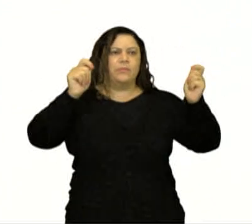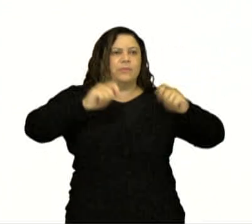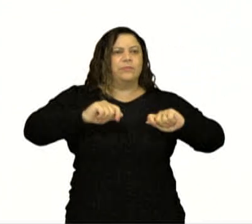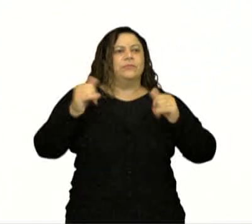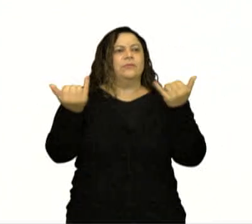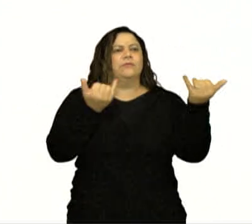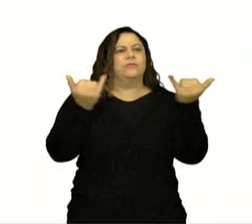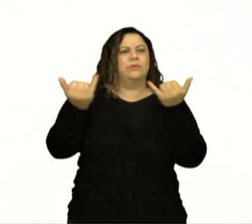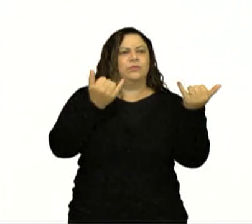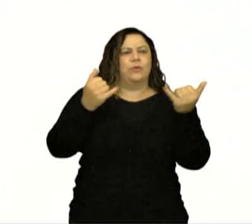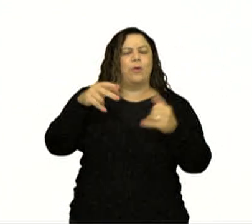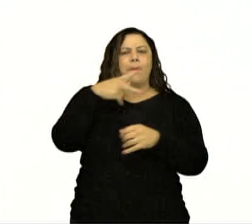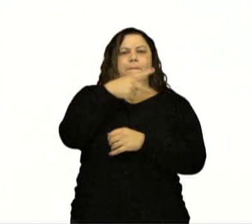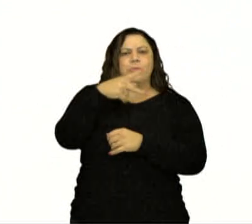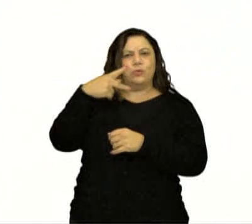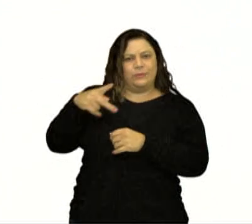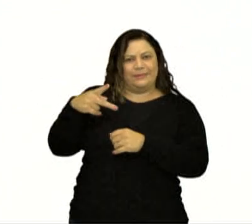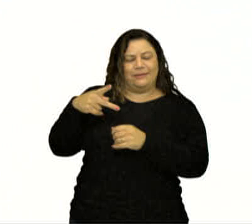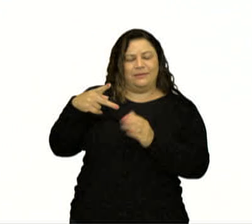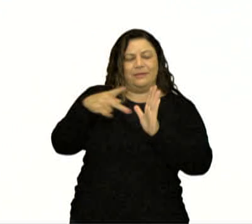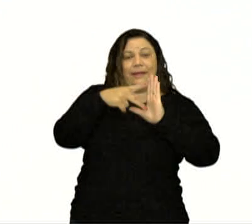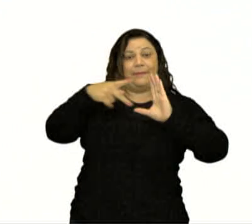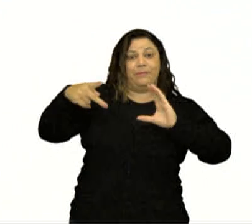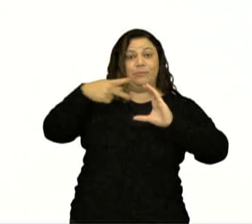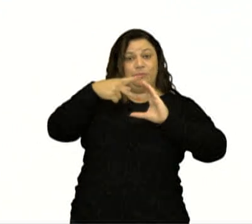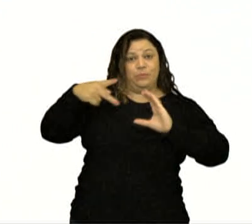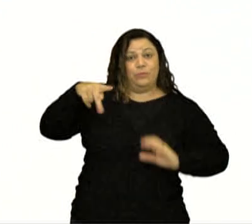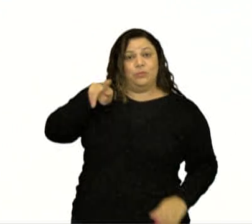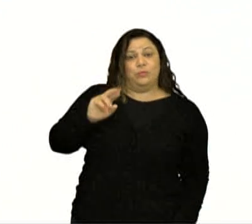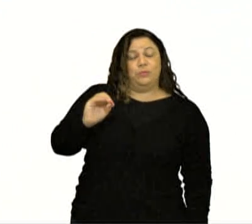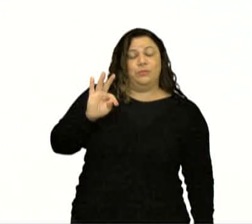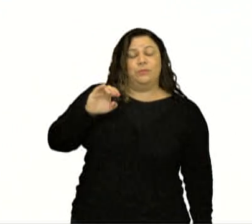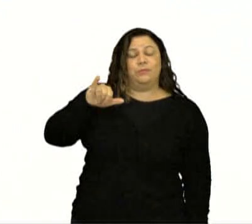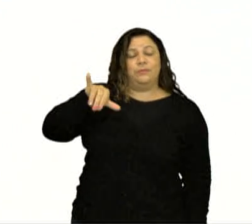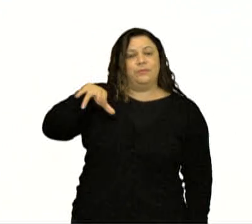células e controlam todos os processos metabólicos.